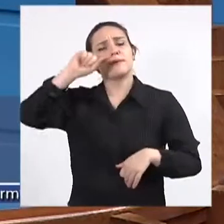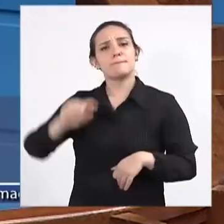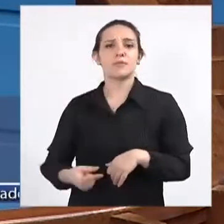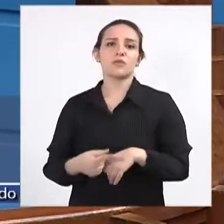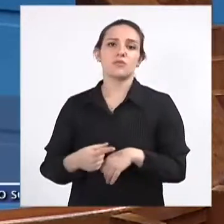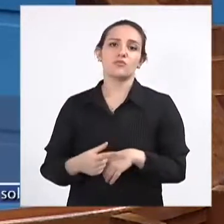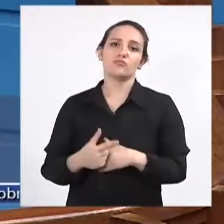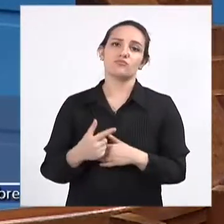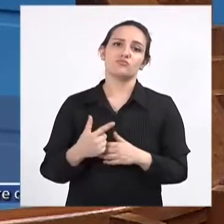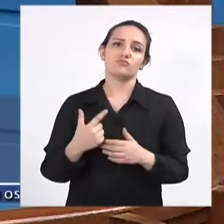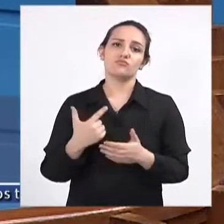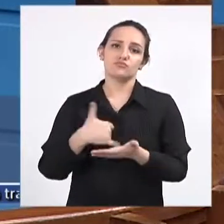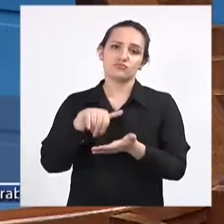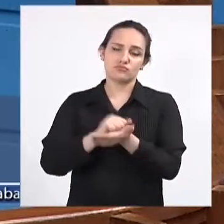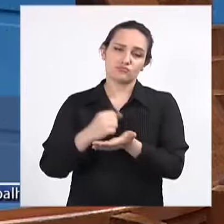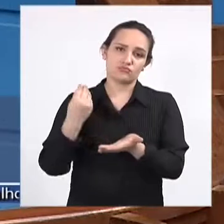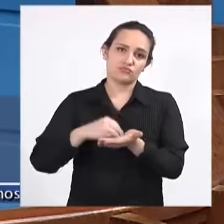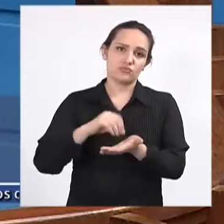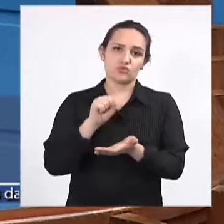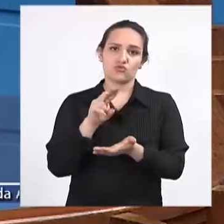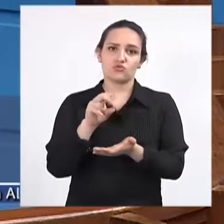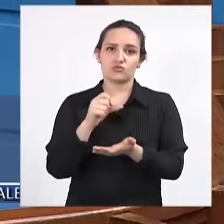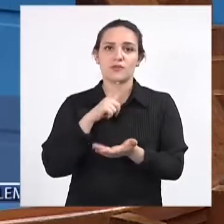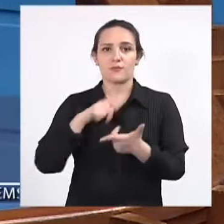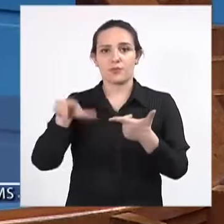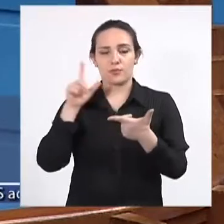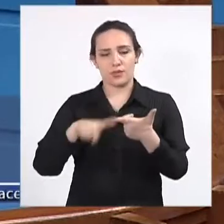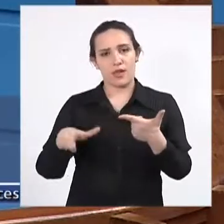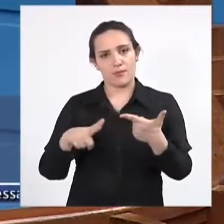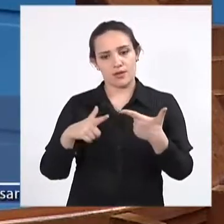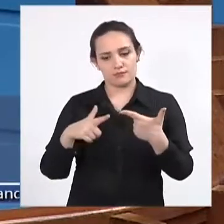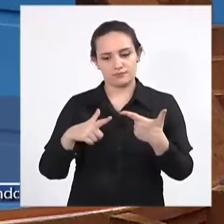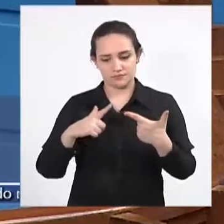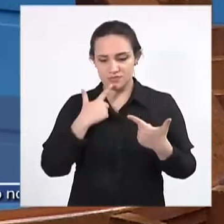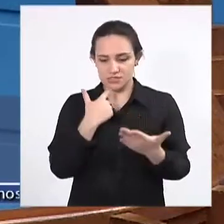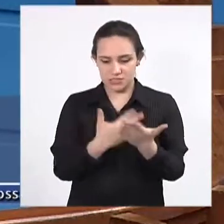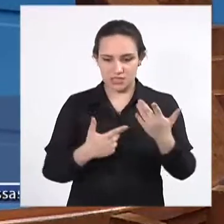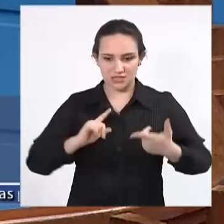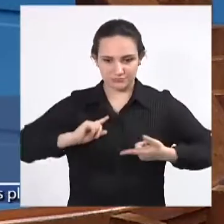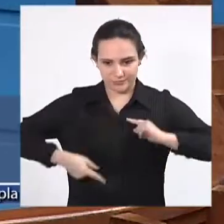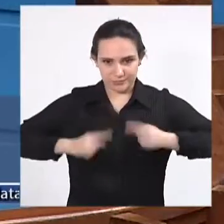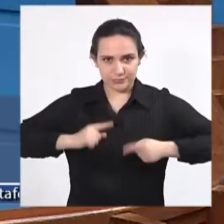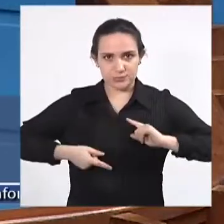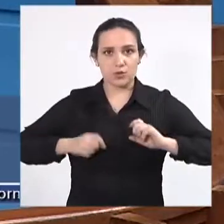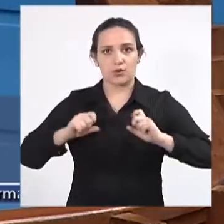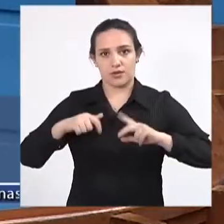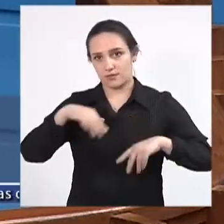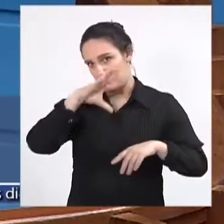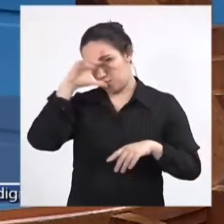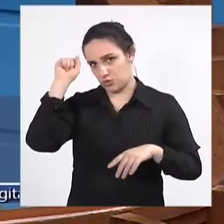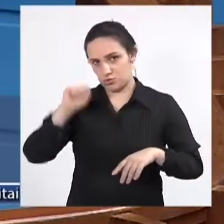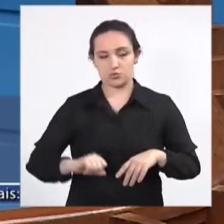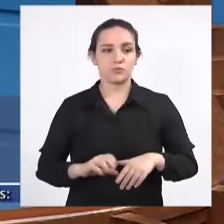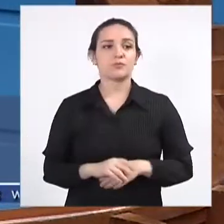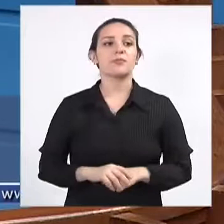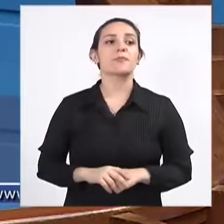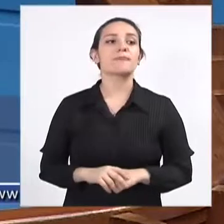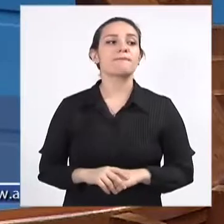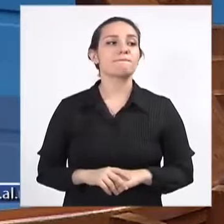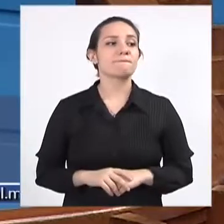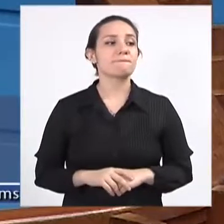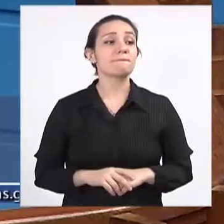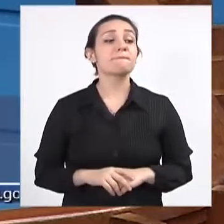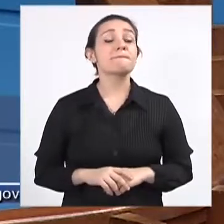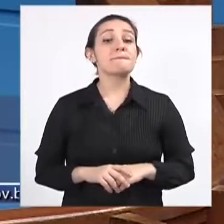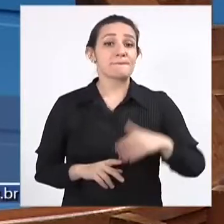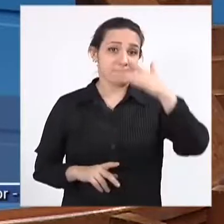registradas no SUS com pacientes acima de 60 anos. Já em Mato Grosso do Sul, conforme IBGE, estatísticas do ano passado, os